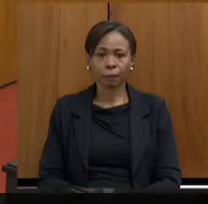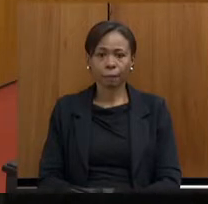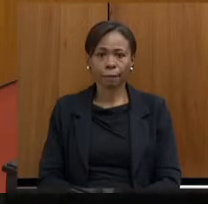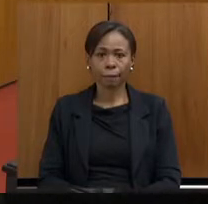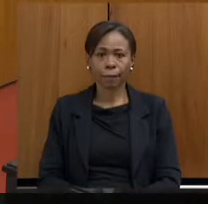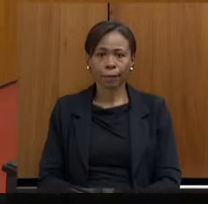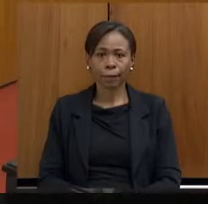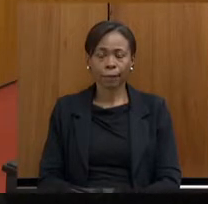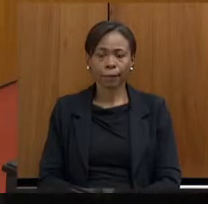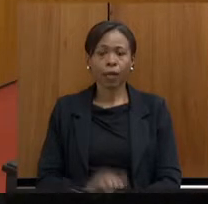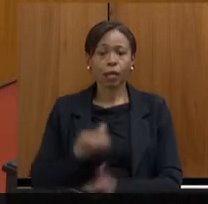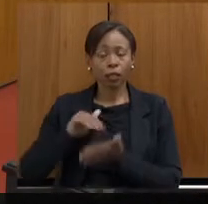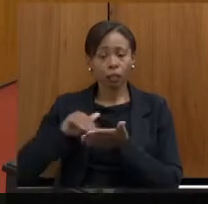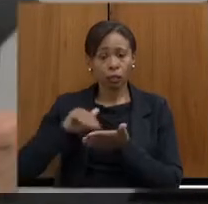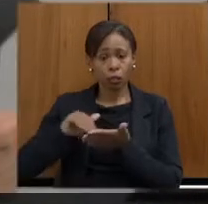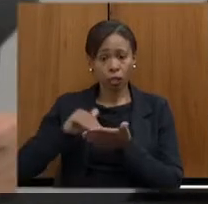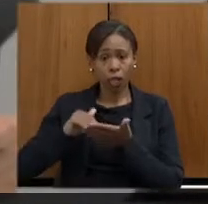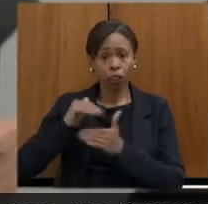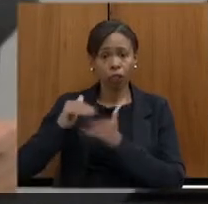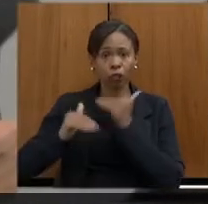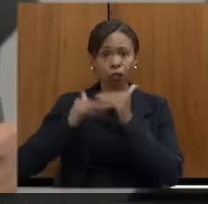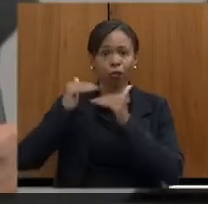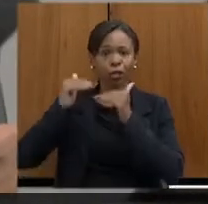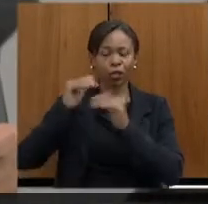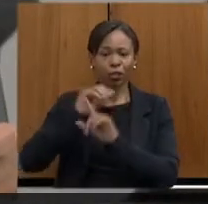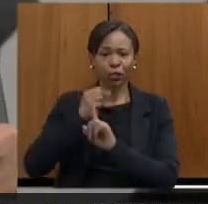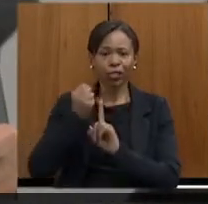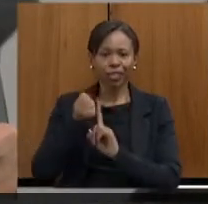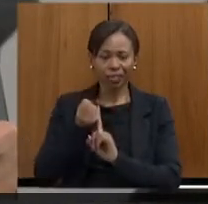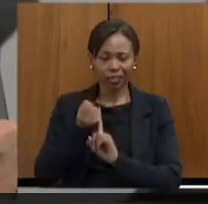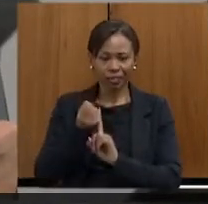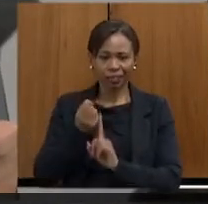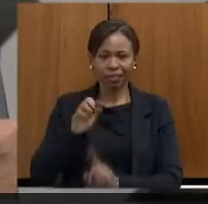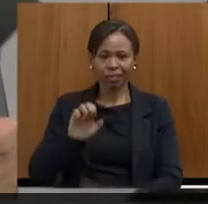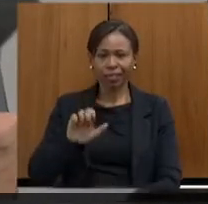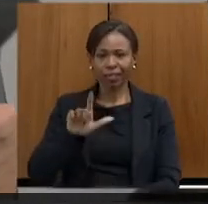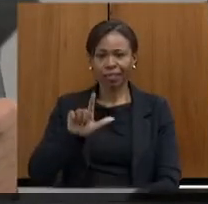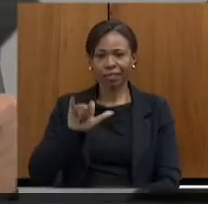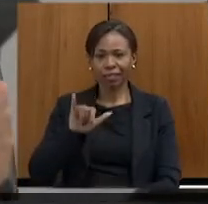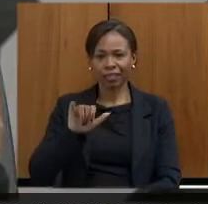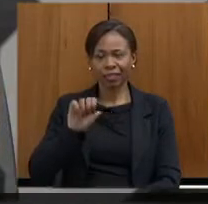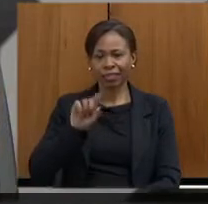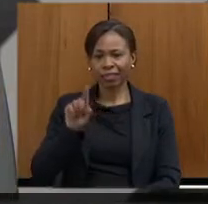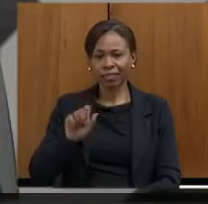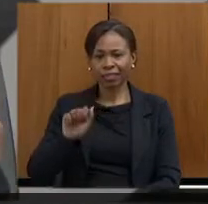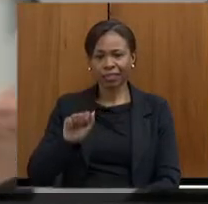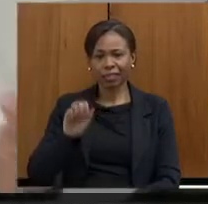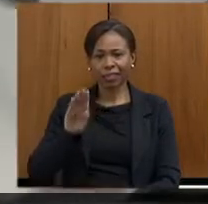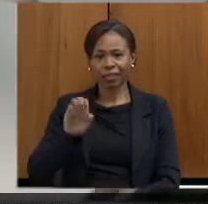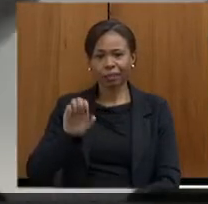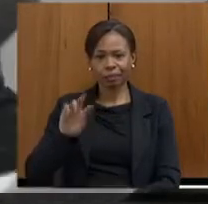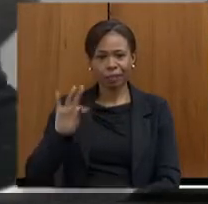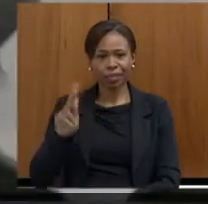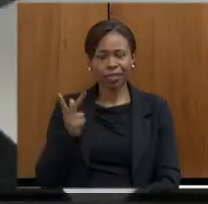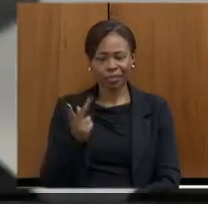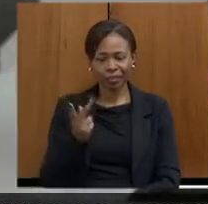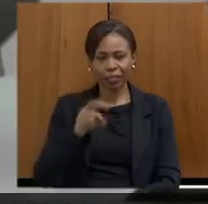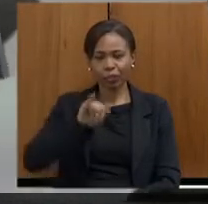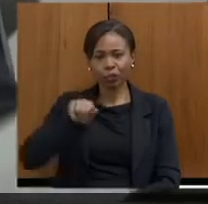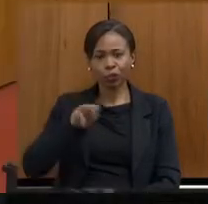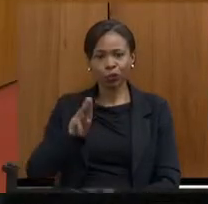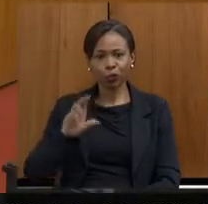Estado de Desenvolvimento Social, a excelentíssima senhora Elizabeth Jucay Melo Jacomedi, que disporá de 20 minutos para a sua